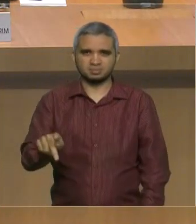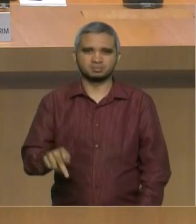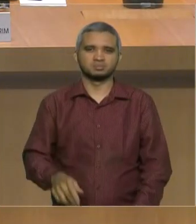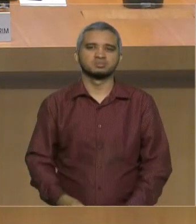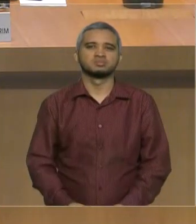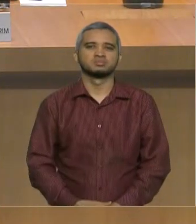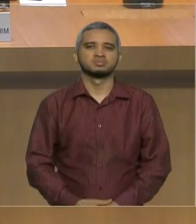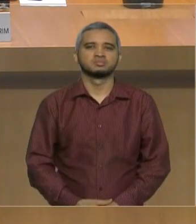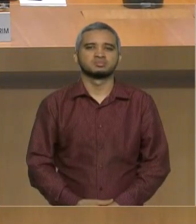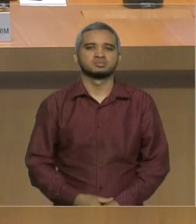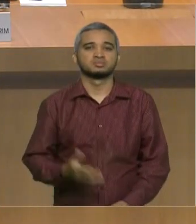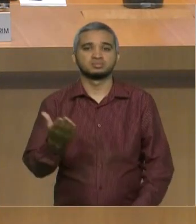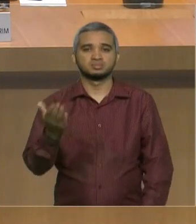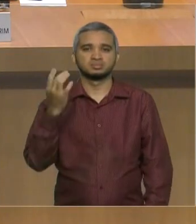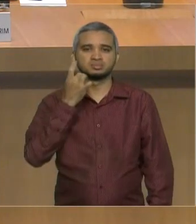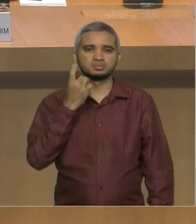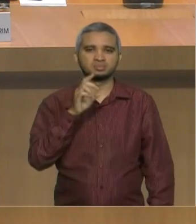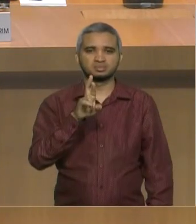Deputado Rigo.